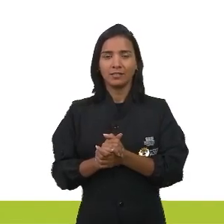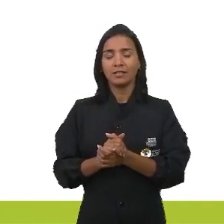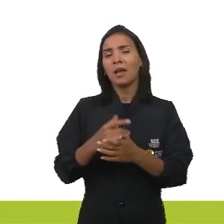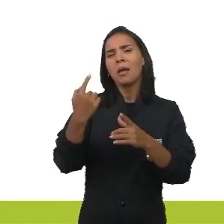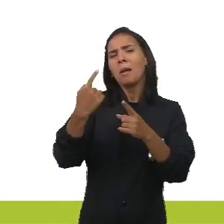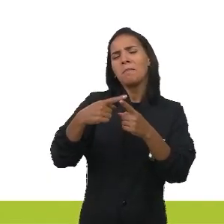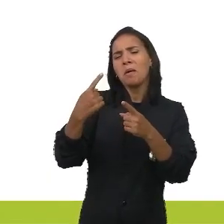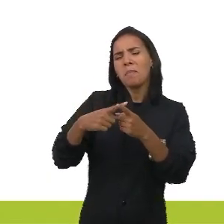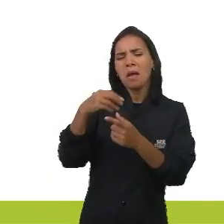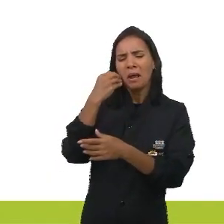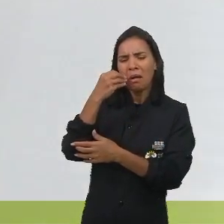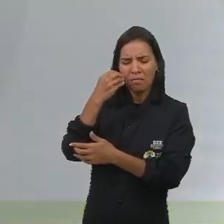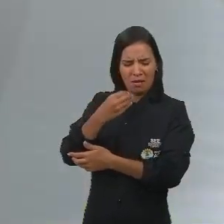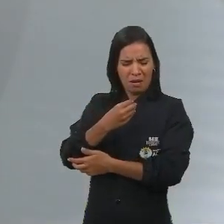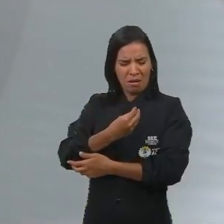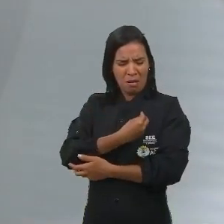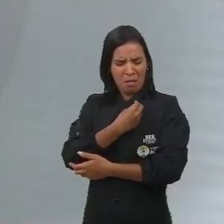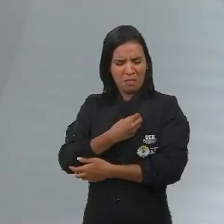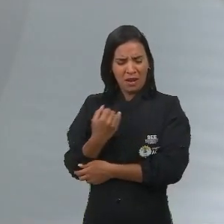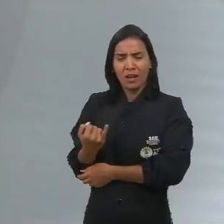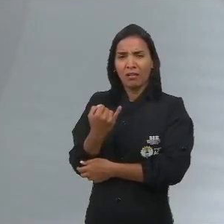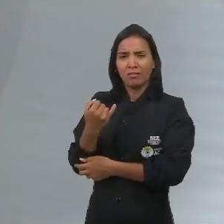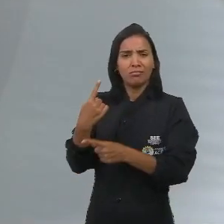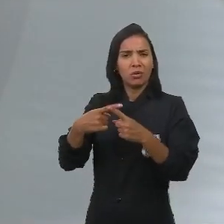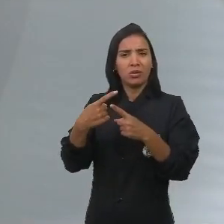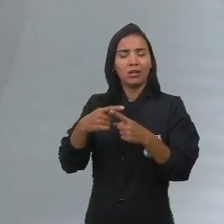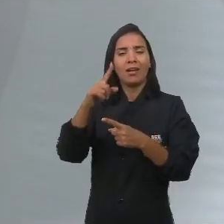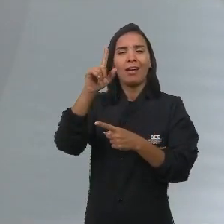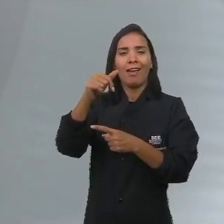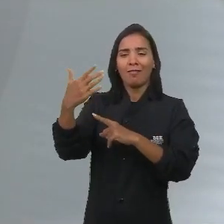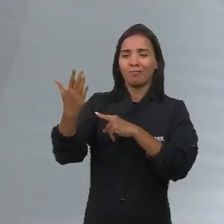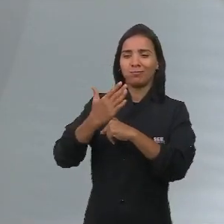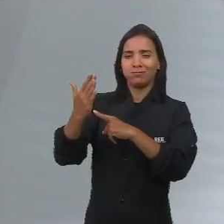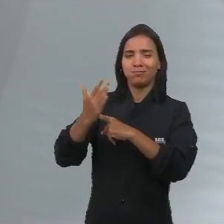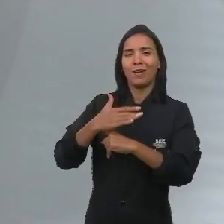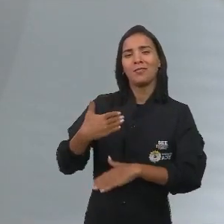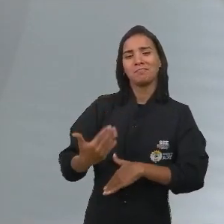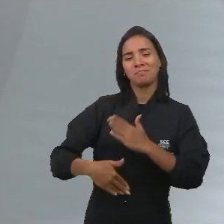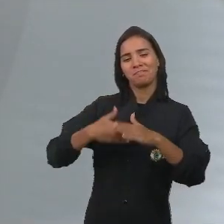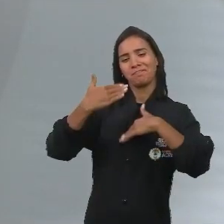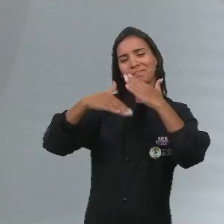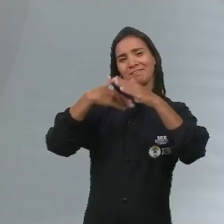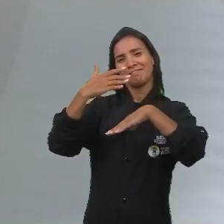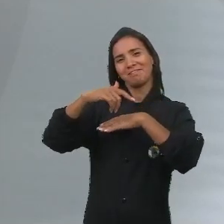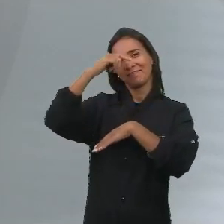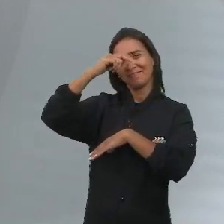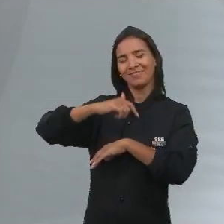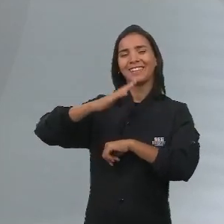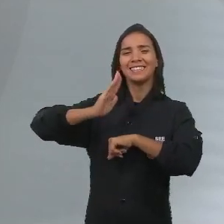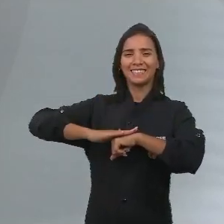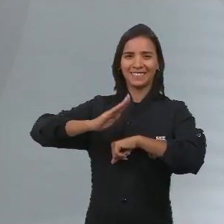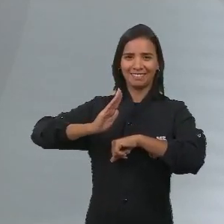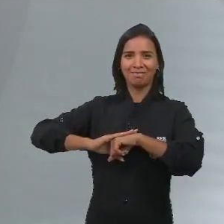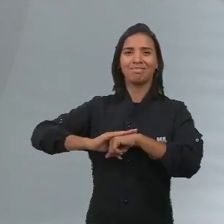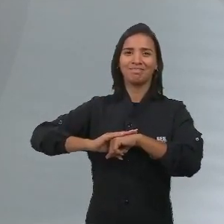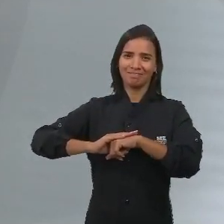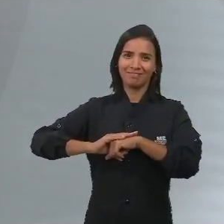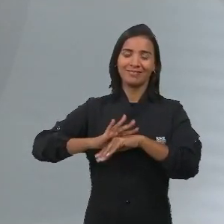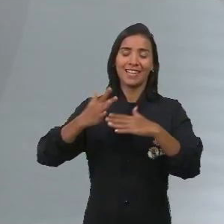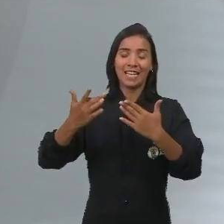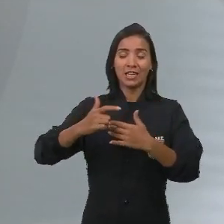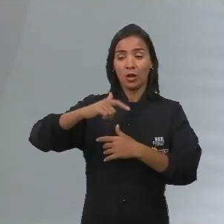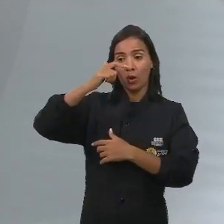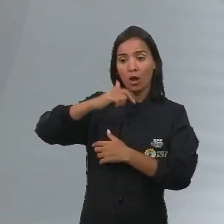qu Professor porque ela auxilia no desenvolvimento do ser é esse direcionamento de fazer com que o